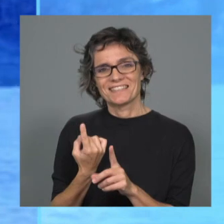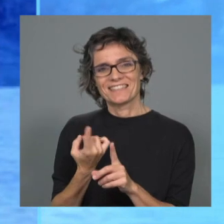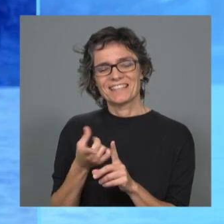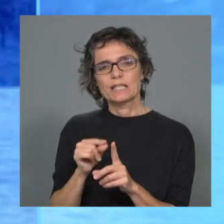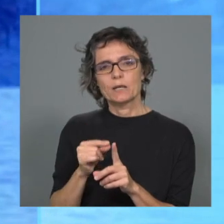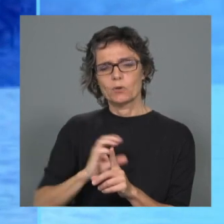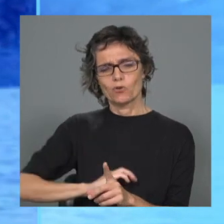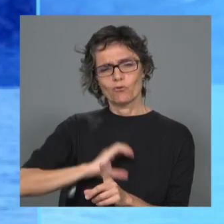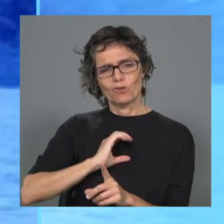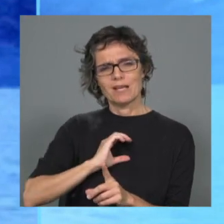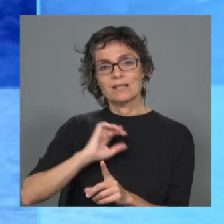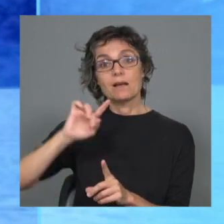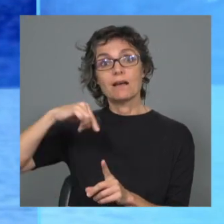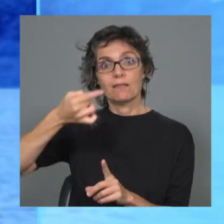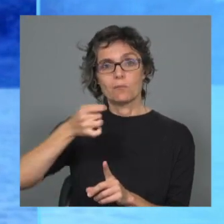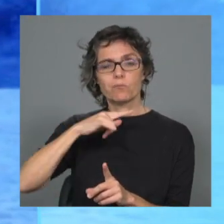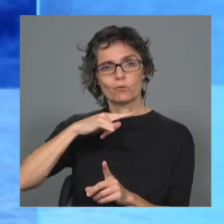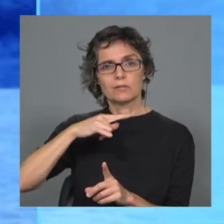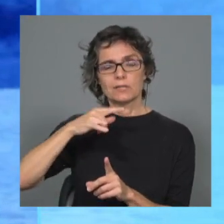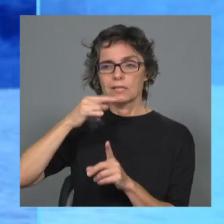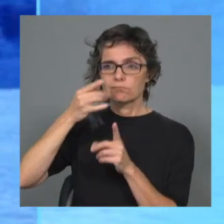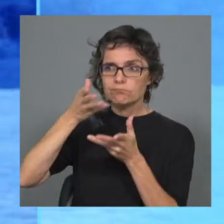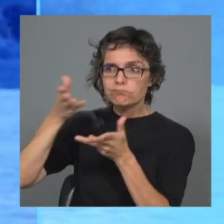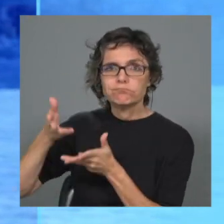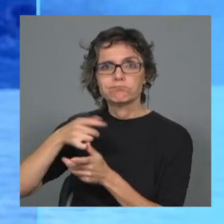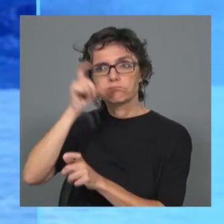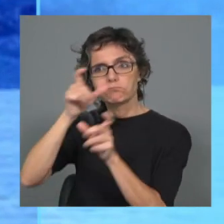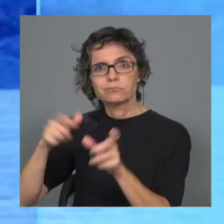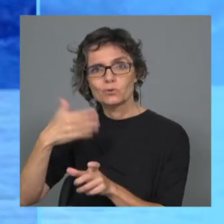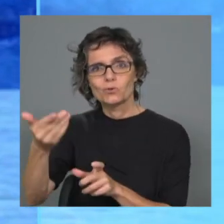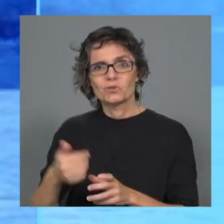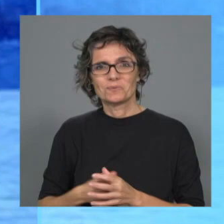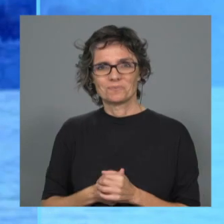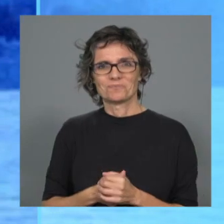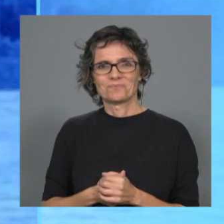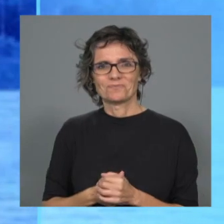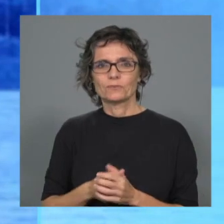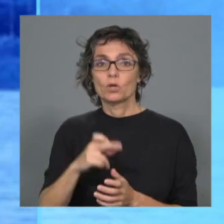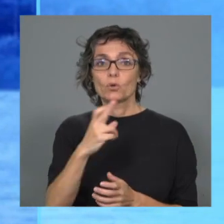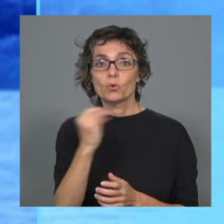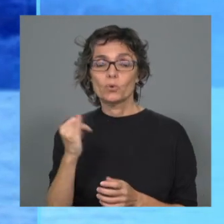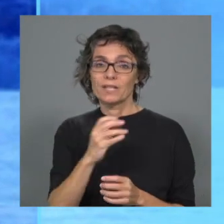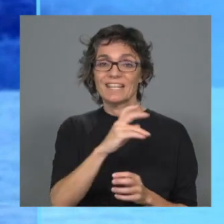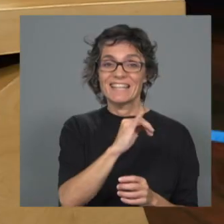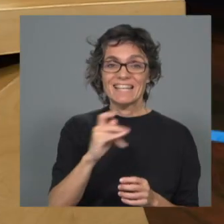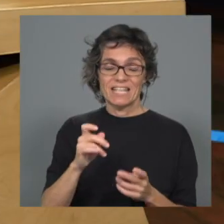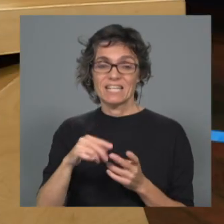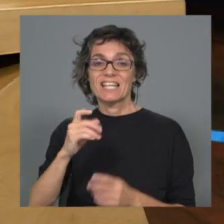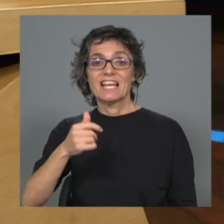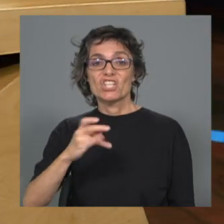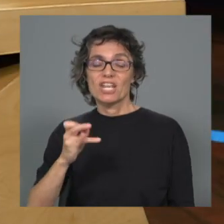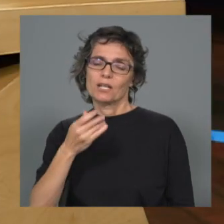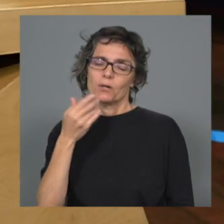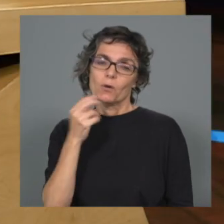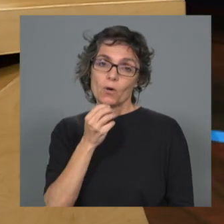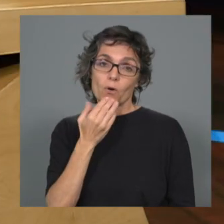mais confiante para poder também pôr os seus dons a render às outras pessoas. Rui, muito obrigada. Inês, muito obrigada. Tcherno, muito obrigada